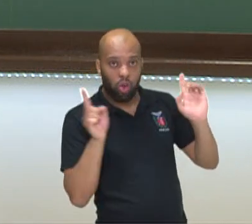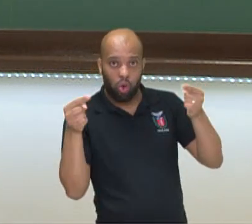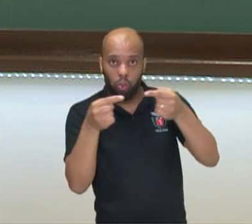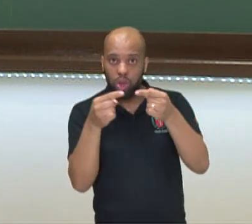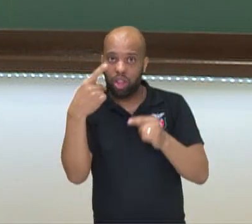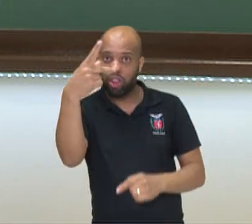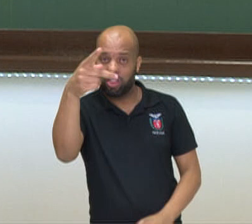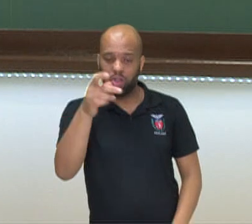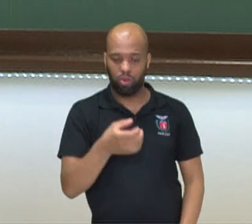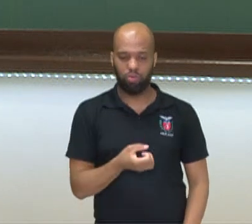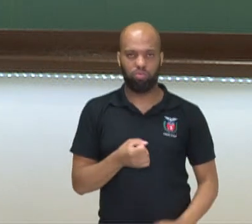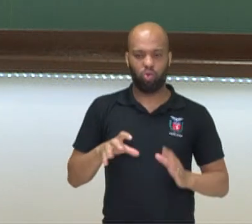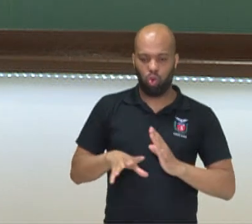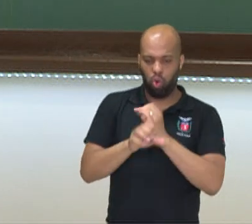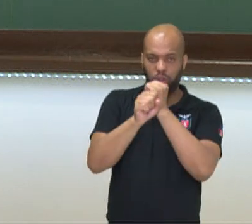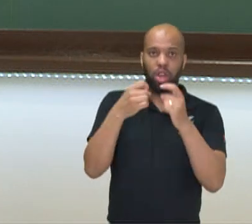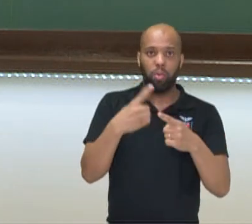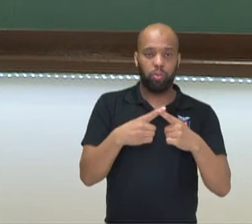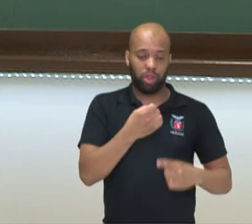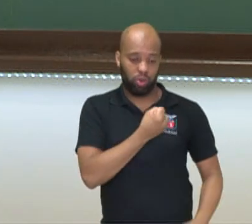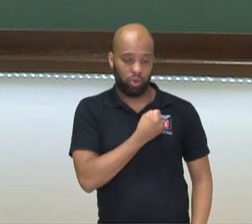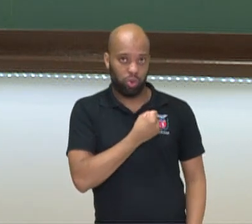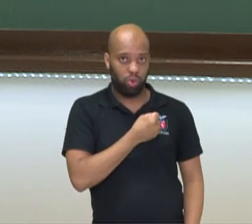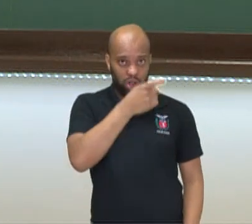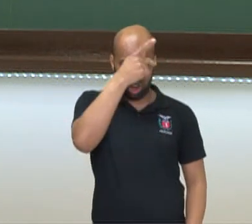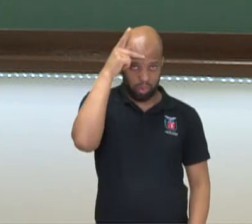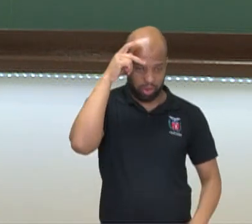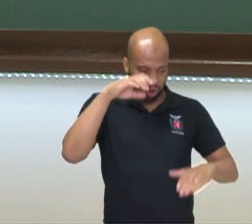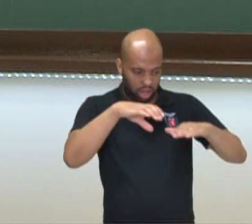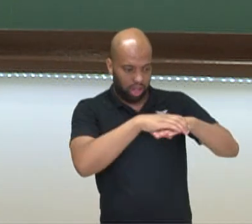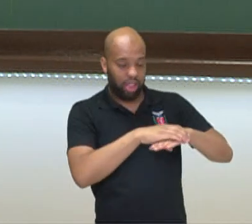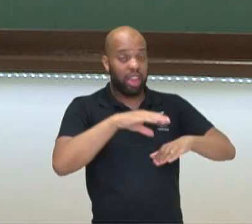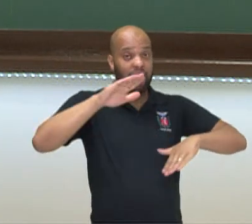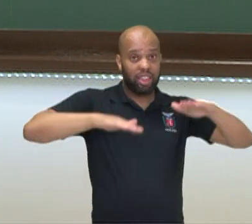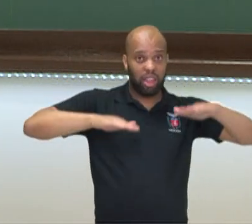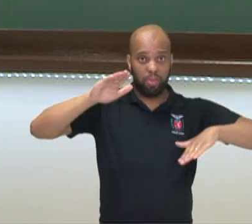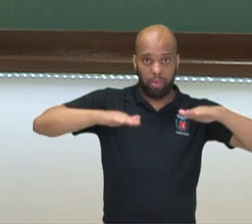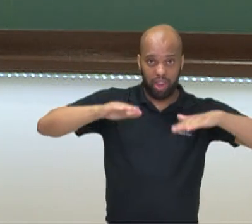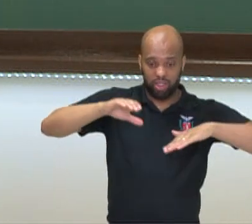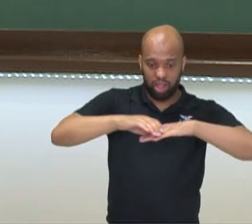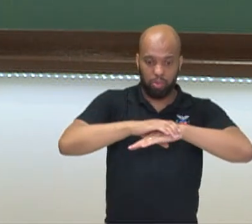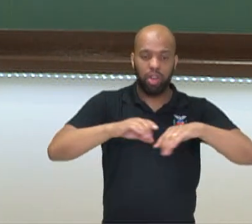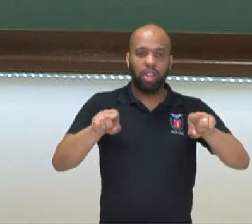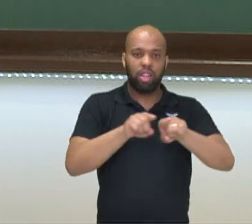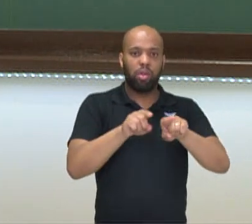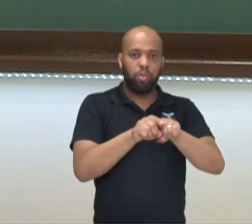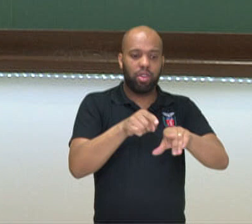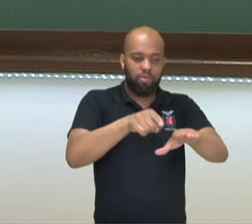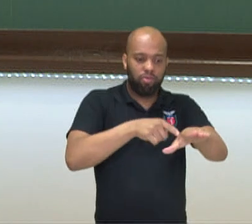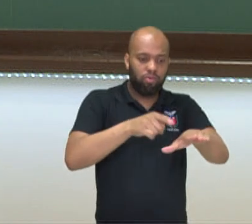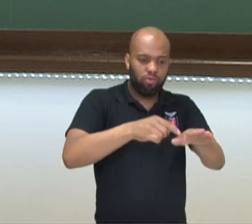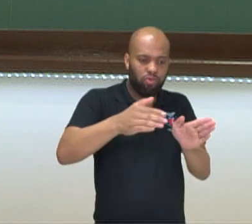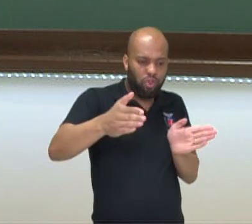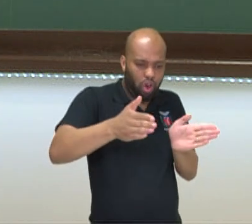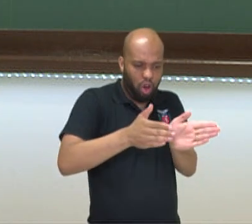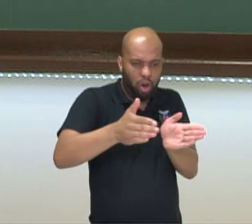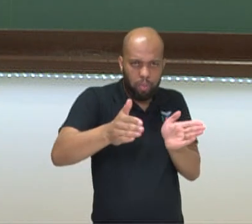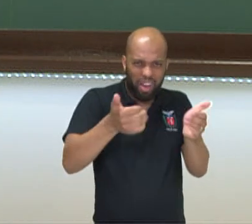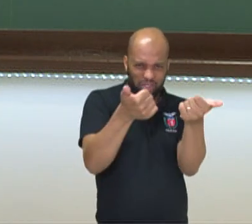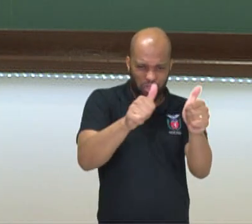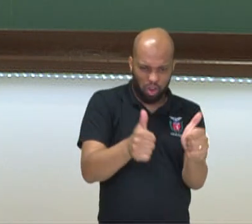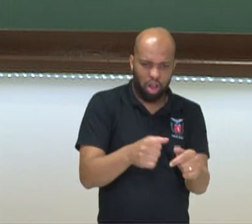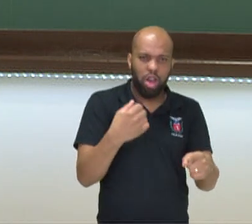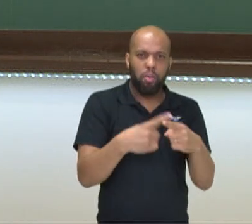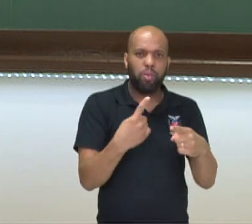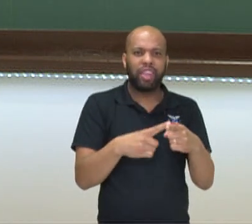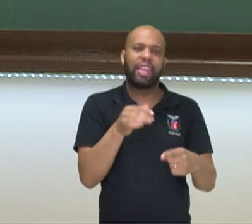seguinte, o número que a pessoa calça vai variar de acordo com o sapato e com o formato do pé, né? Porque às vezes